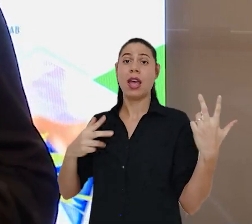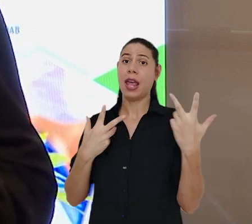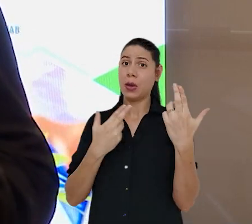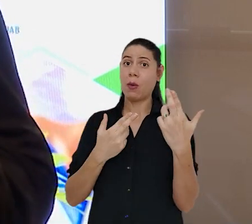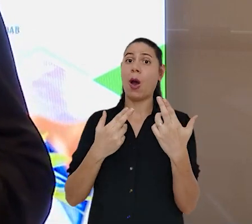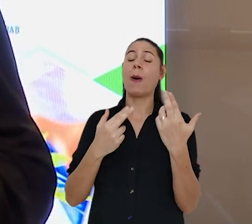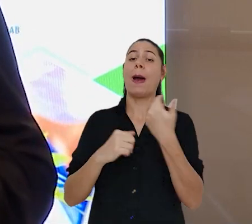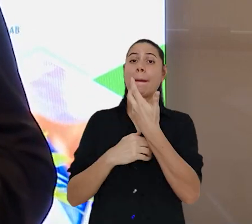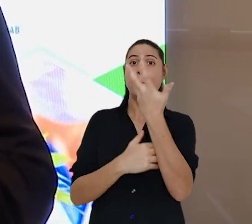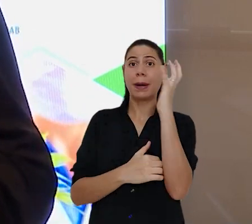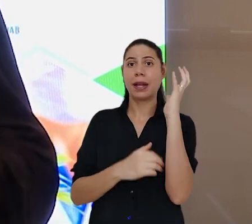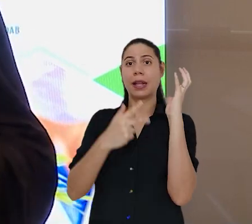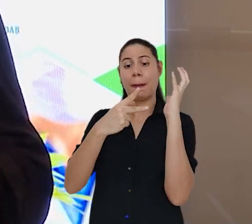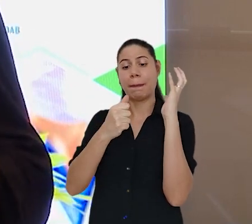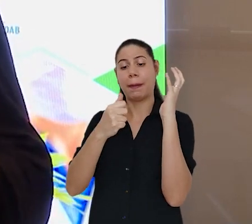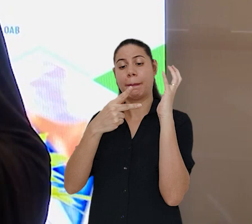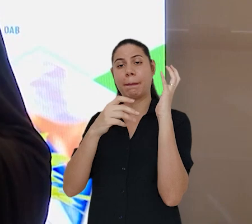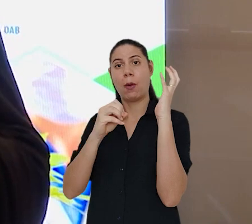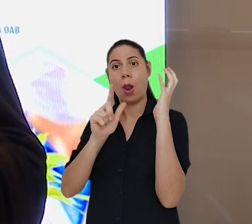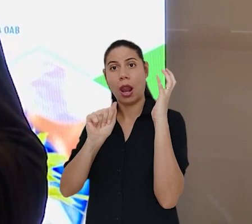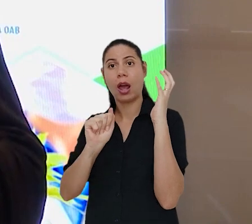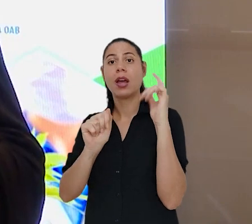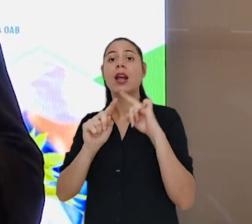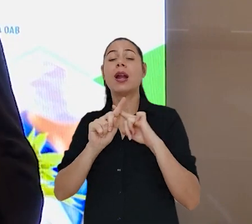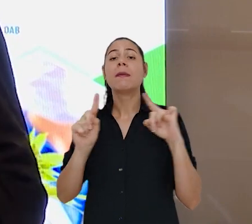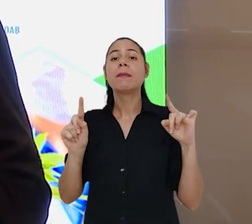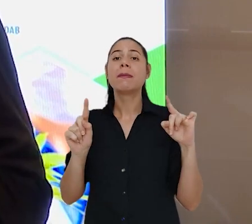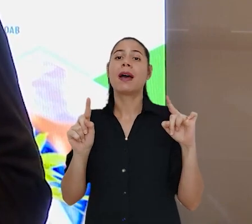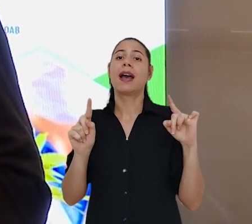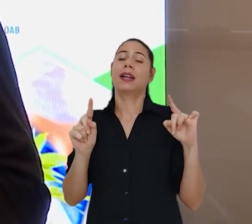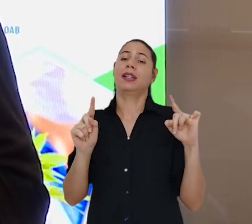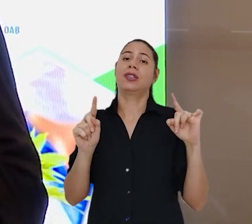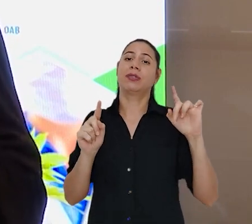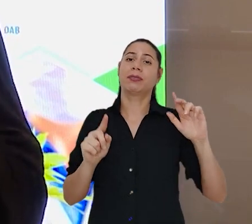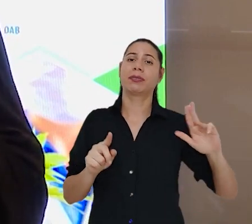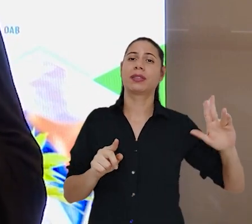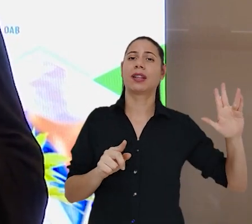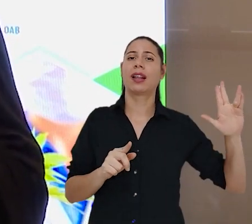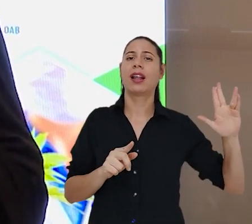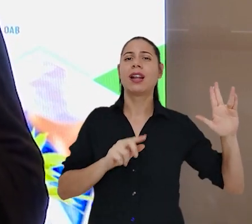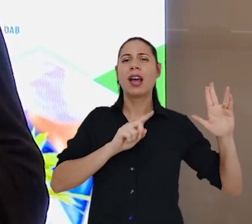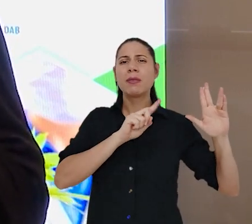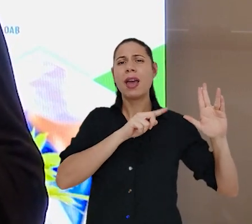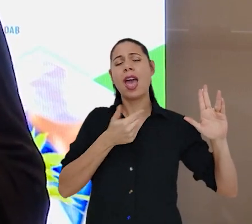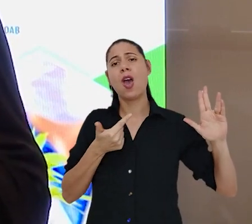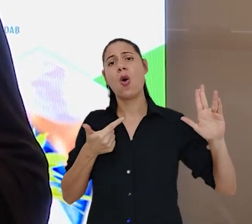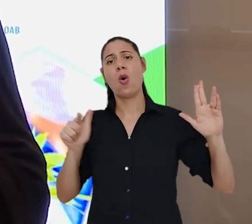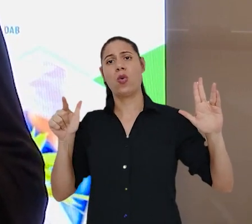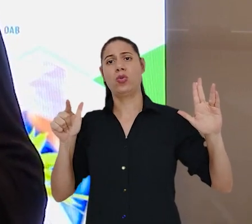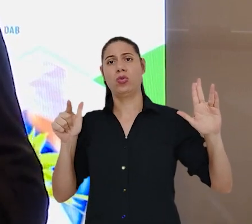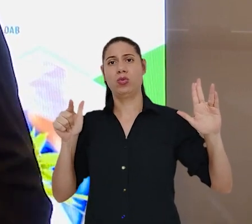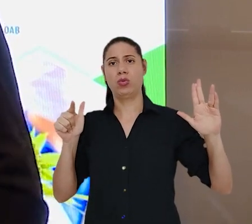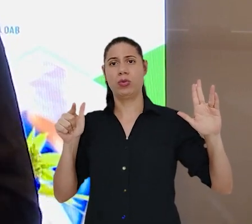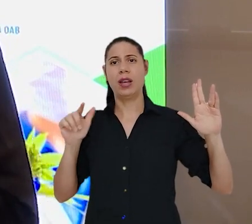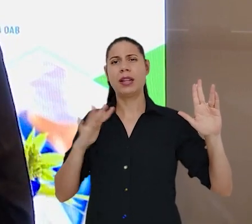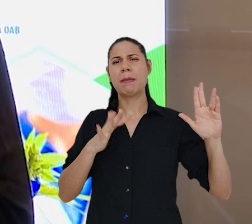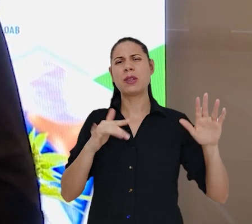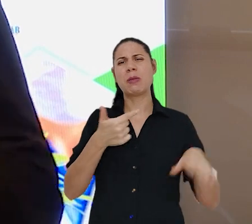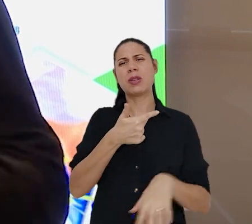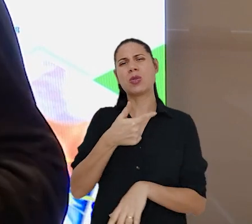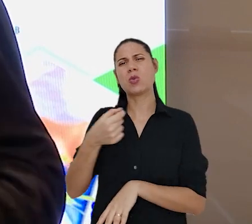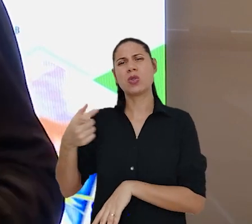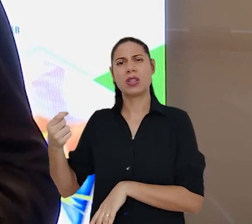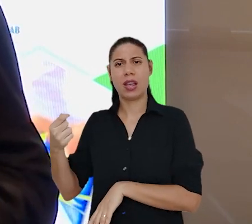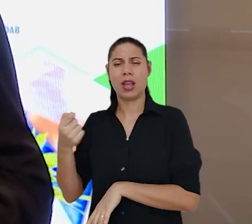papoula. Então, na planta da cannabis, ela é uma enorme caixa de ferramenta. Eu tenho ali dentro quase 200 canabinoides